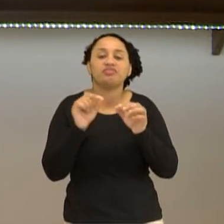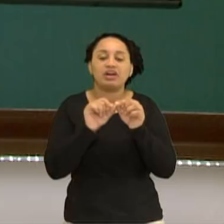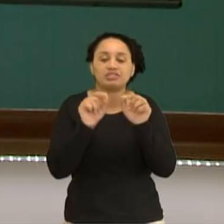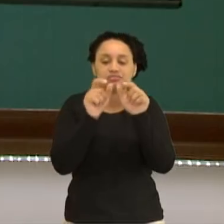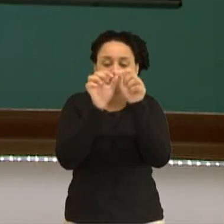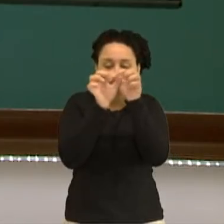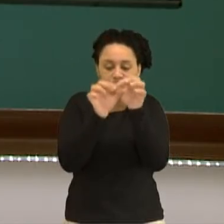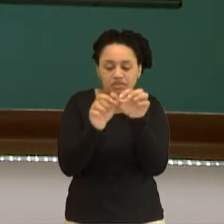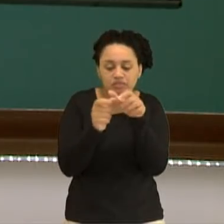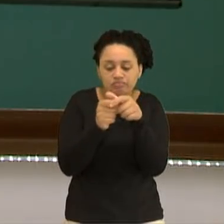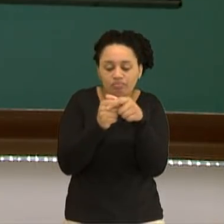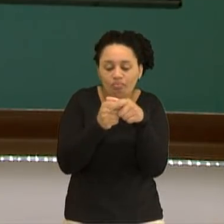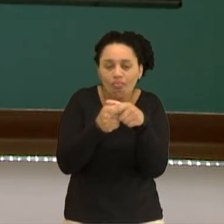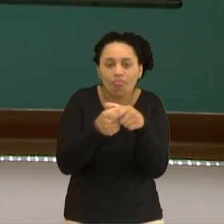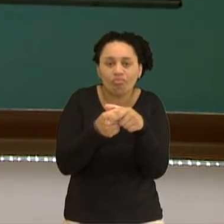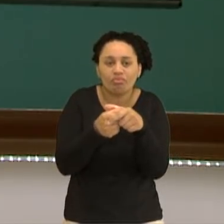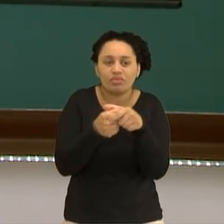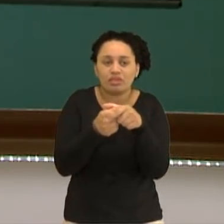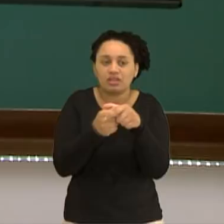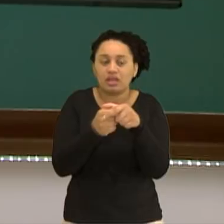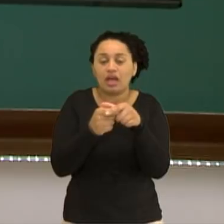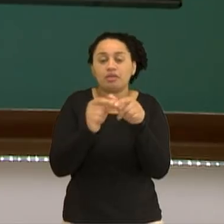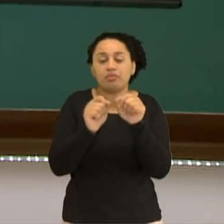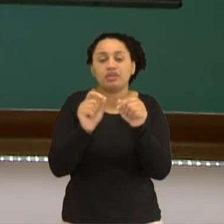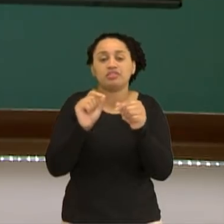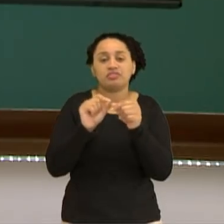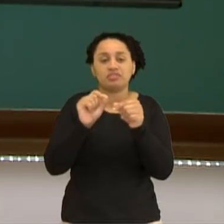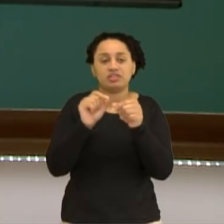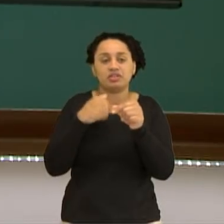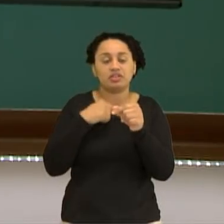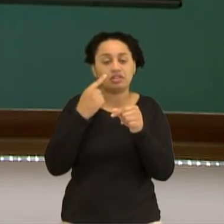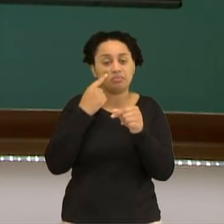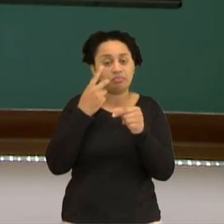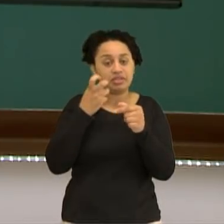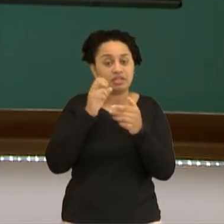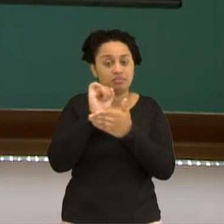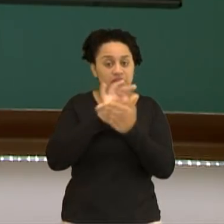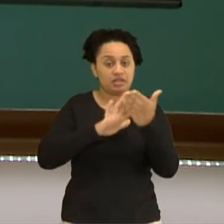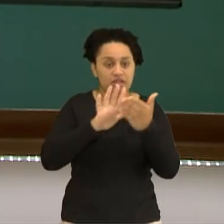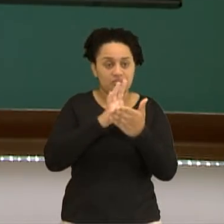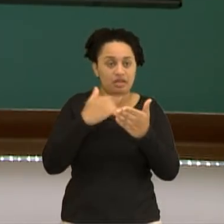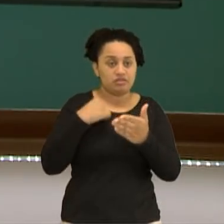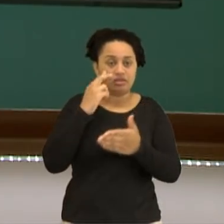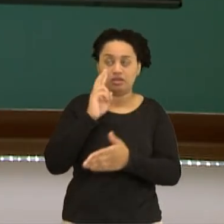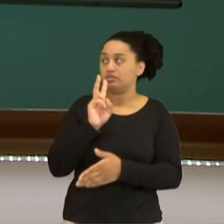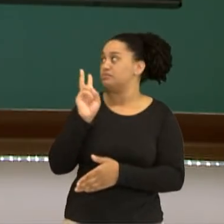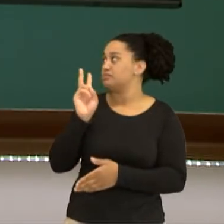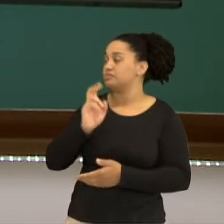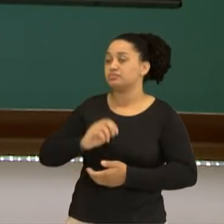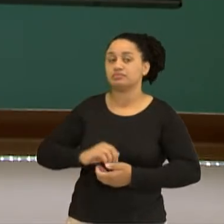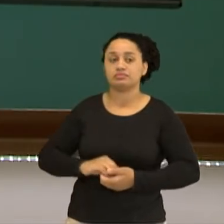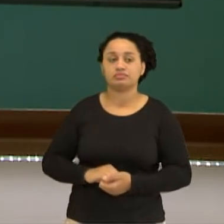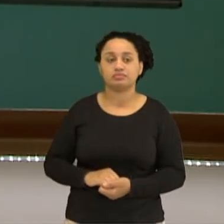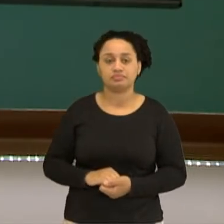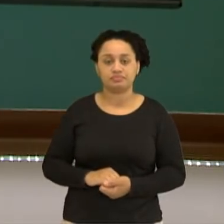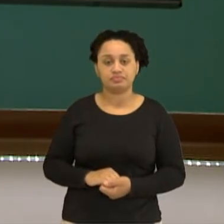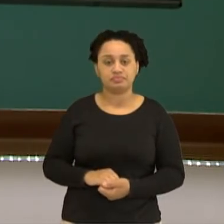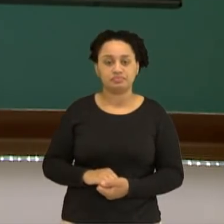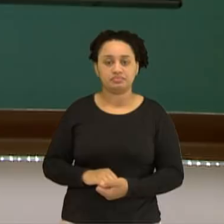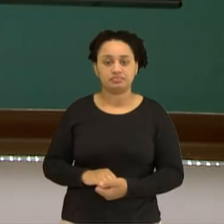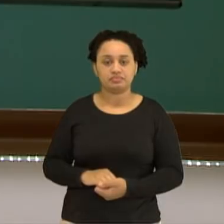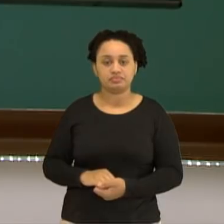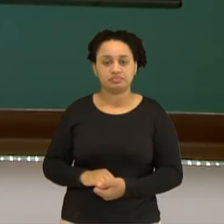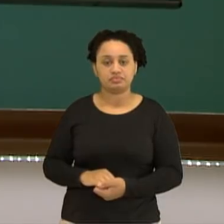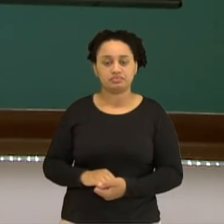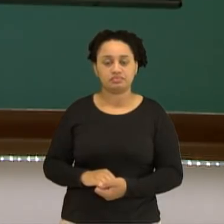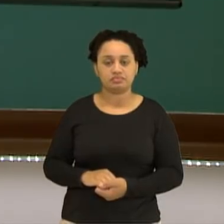esse estreitamento pode promover isso que nós estamos vendo na imagem à minha esquerda ali, ó. Aqui eu tenho um brônquio